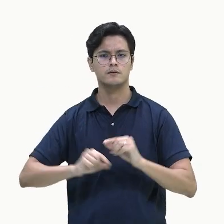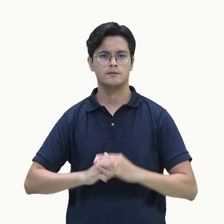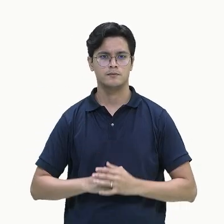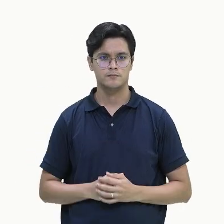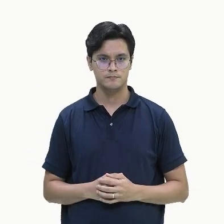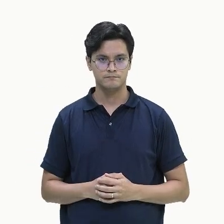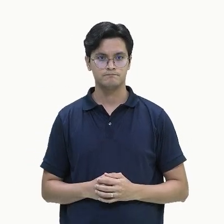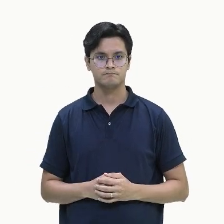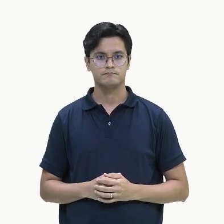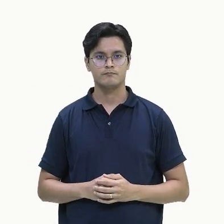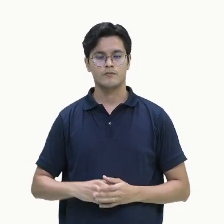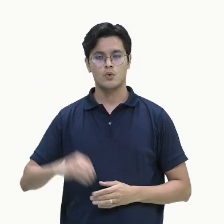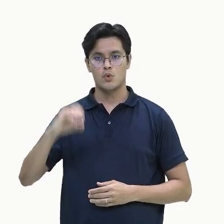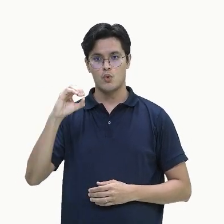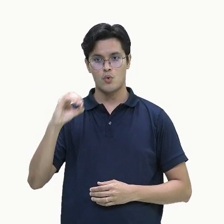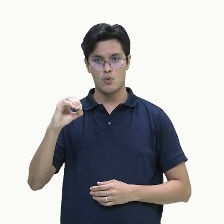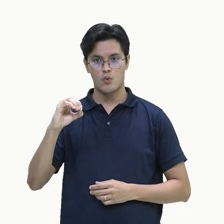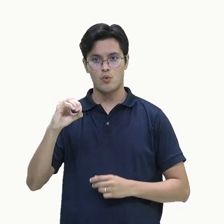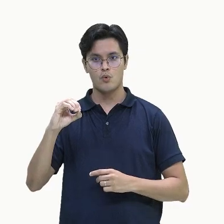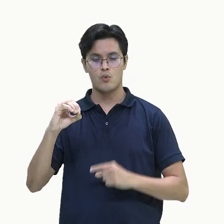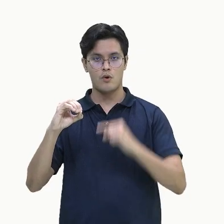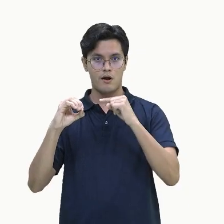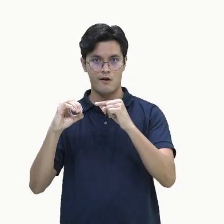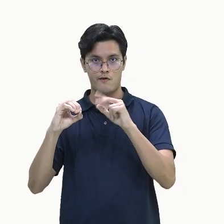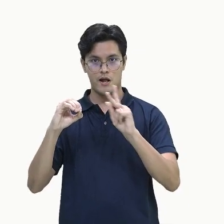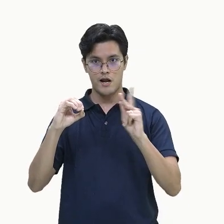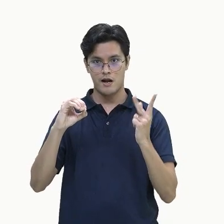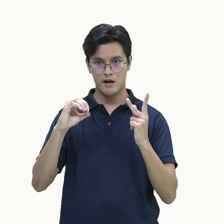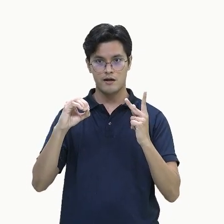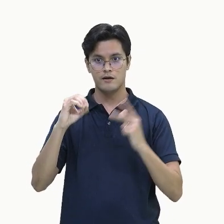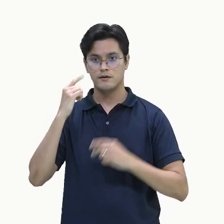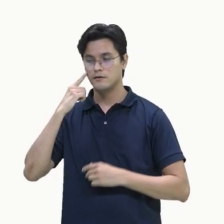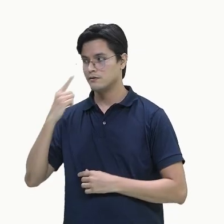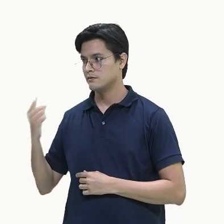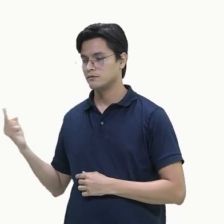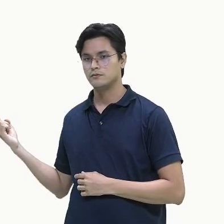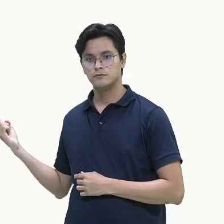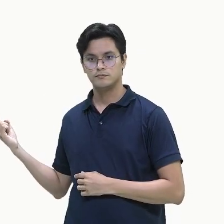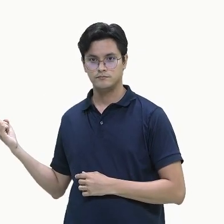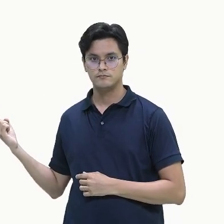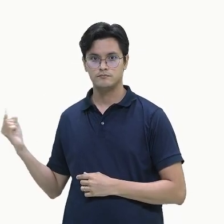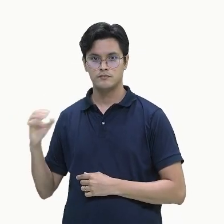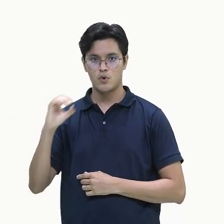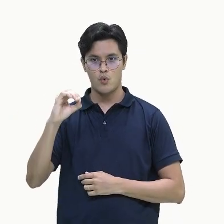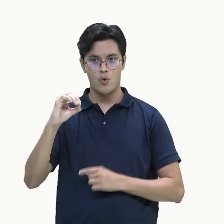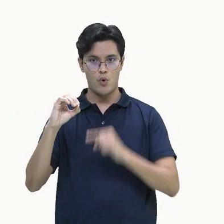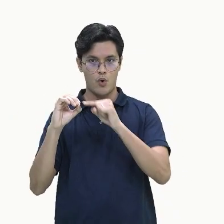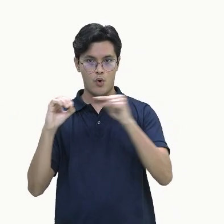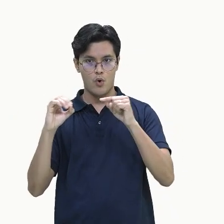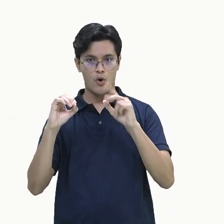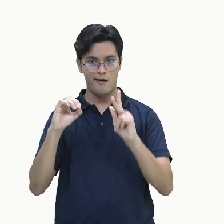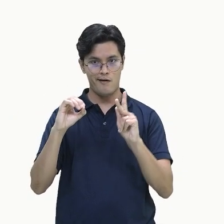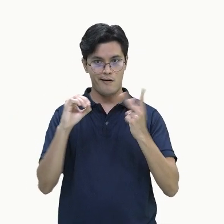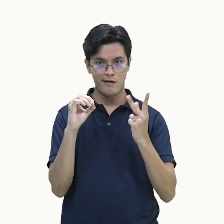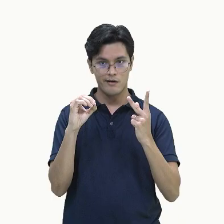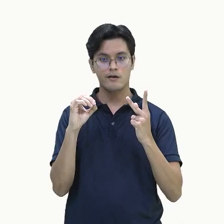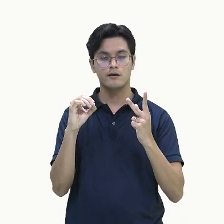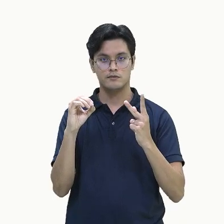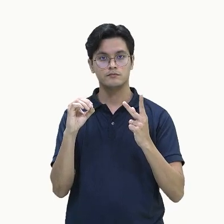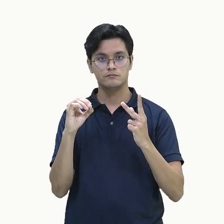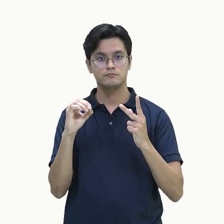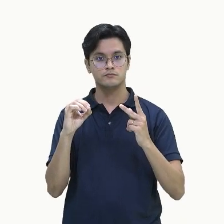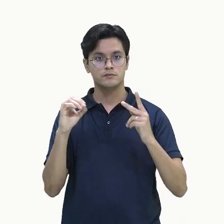Essa parte aqui, ó, deixa eu colocar de azul. Esta parte aqui vai se